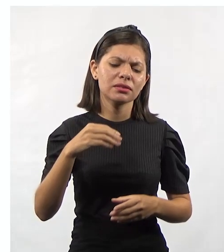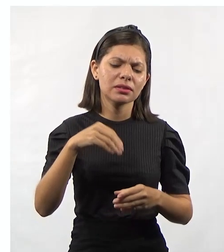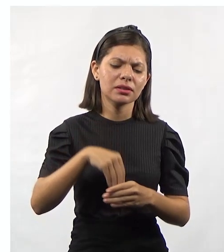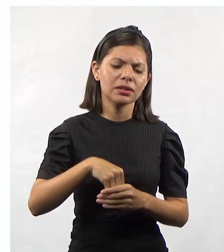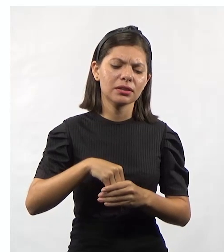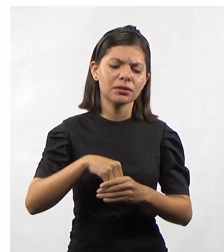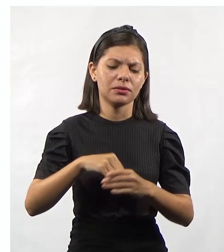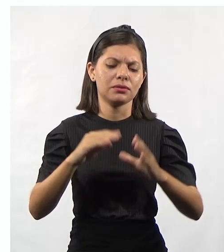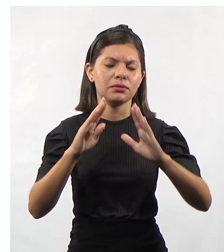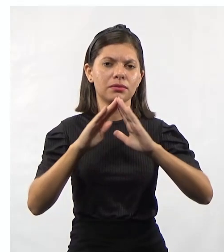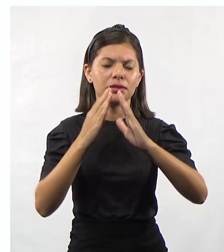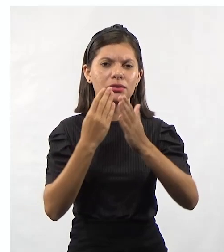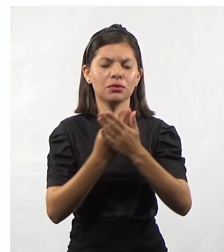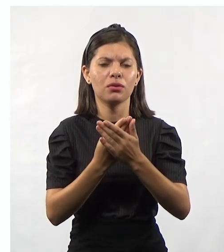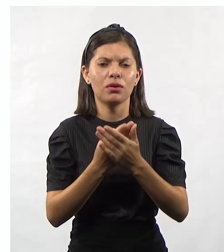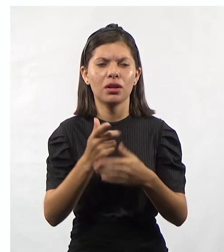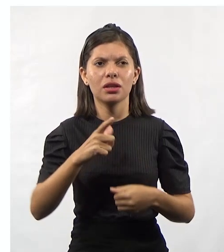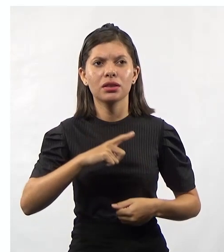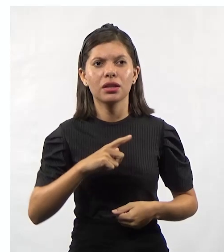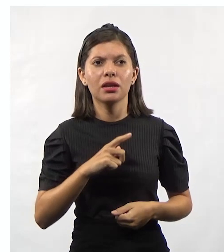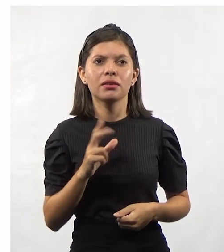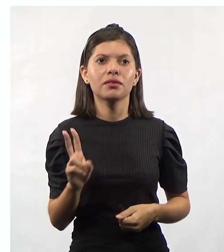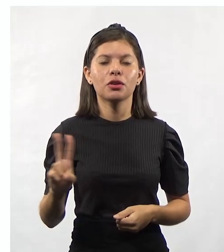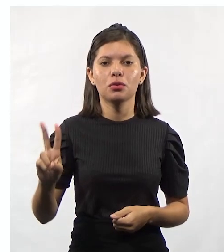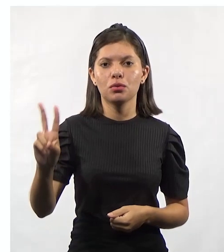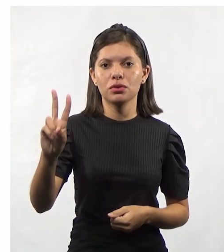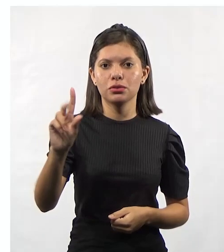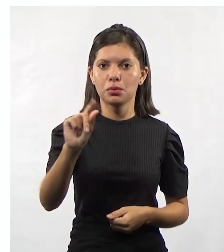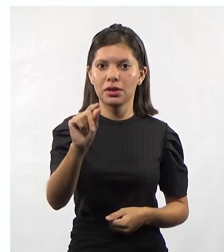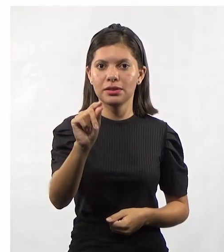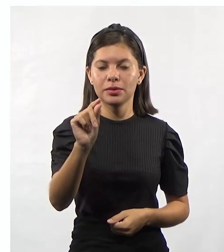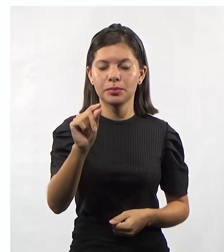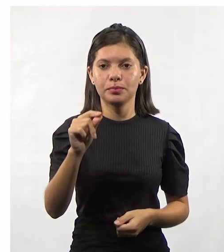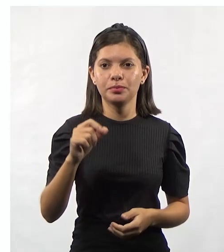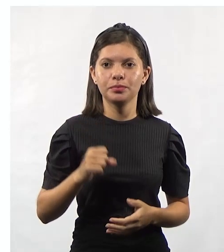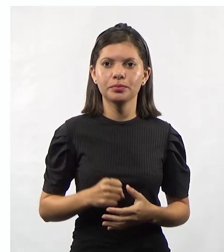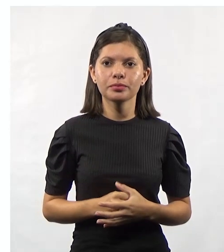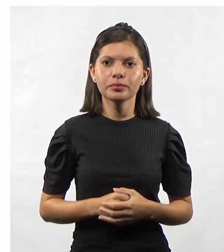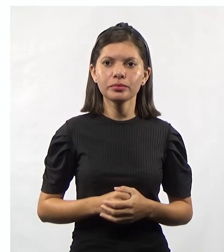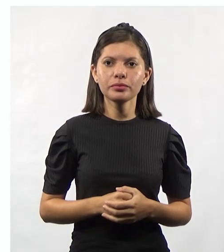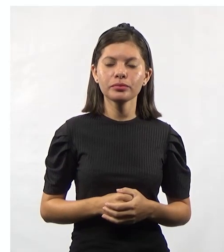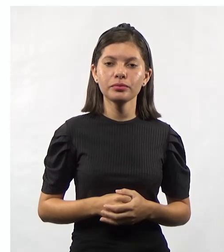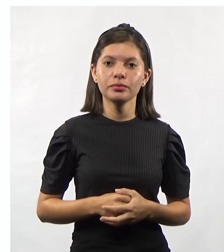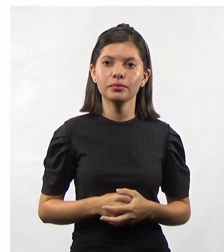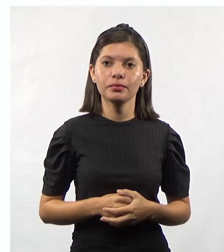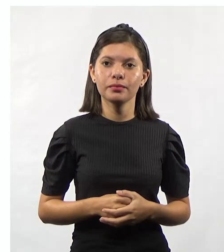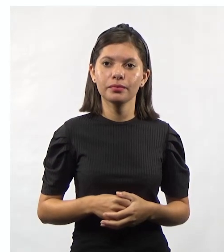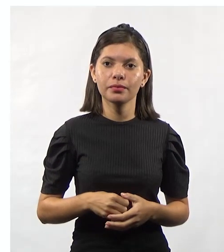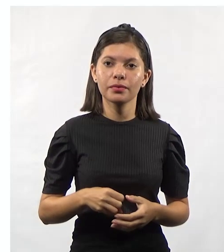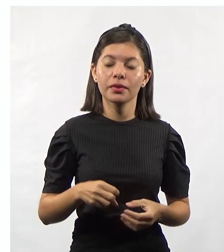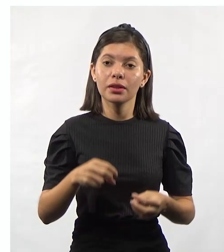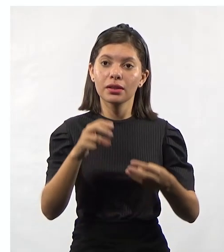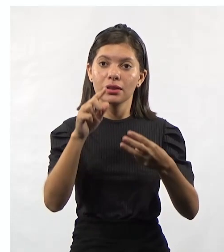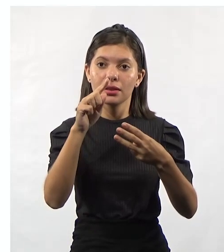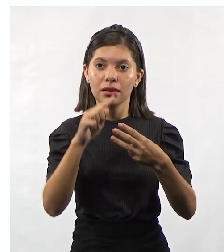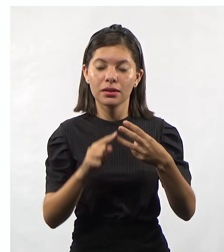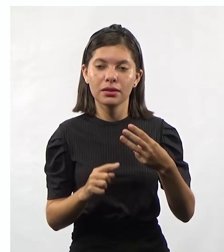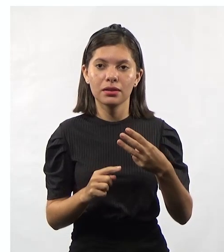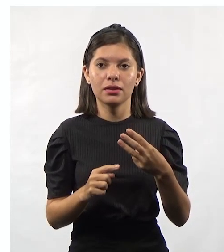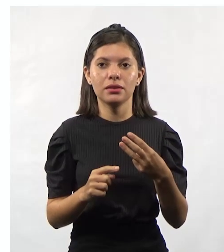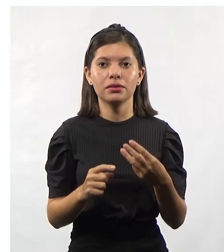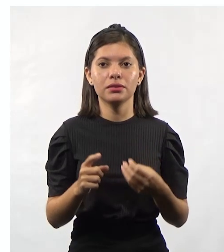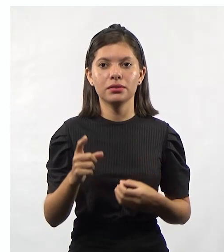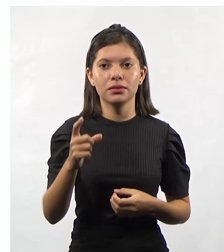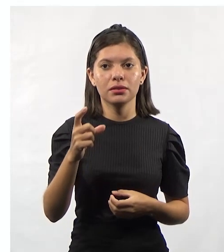nossa escola, né, ou dentro da escola, dentro do ambiente escolar? E aí a gente traz esses 3 eixos aqui,